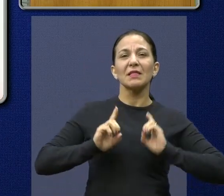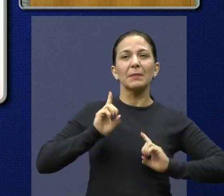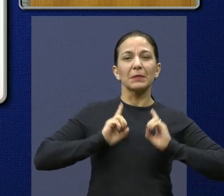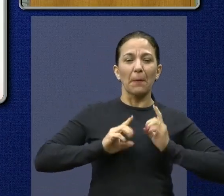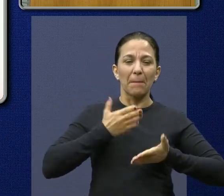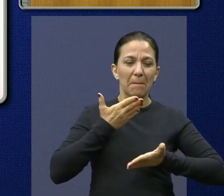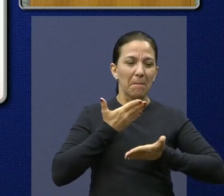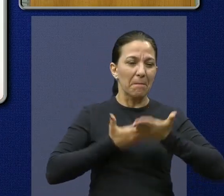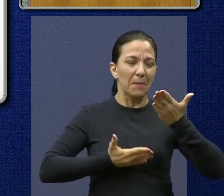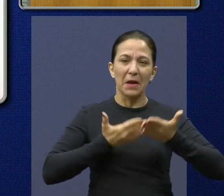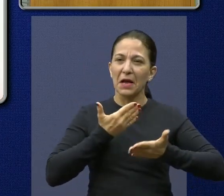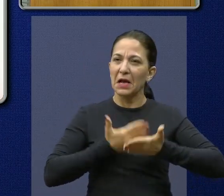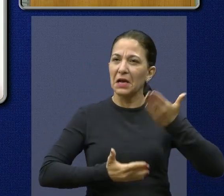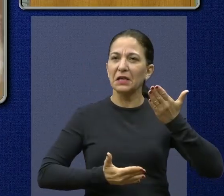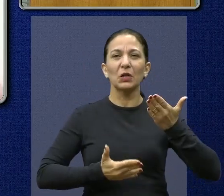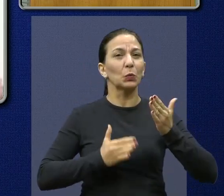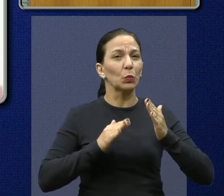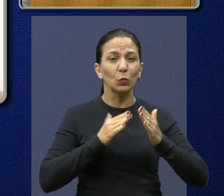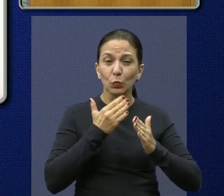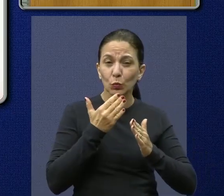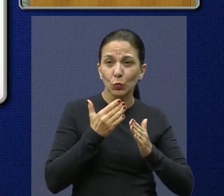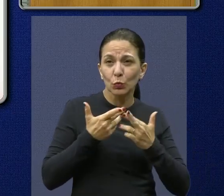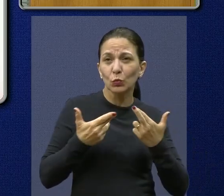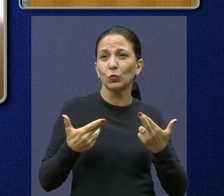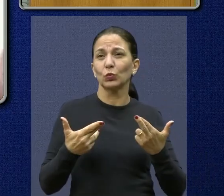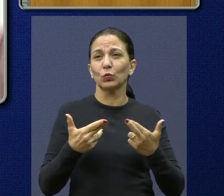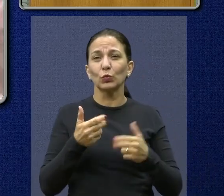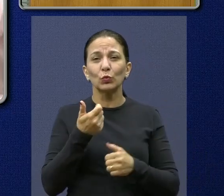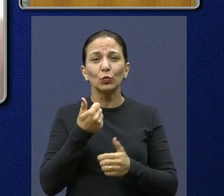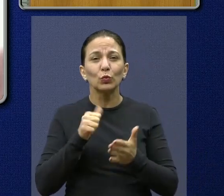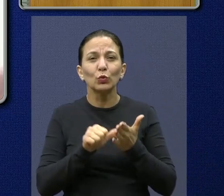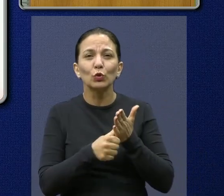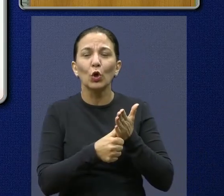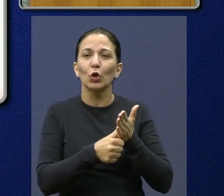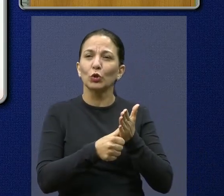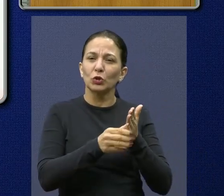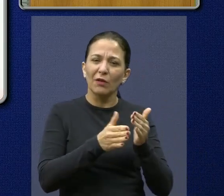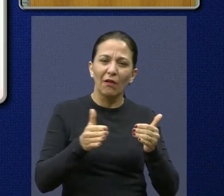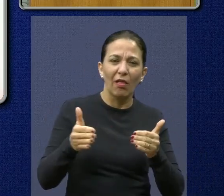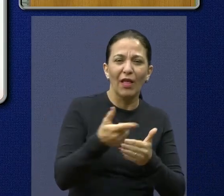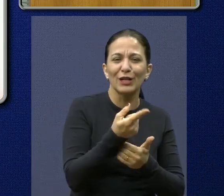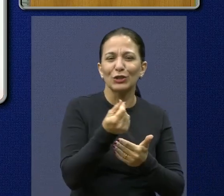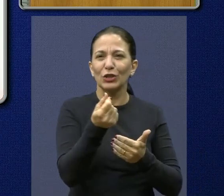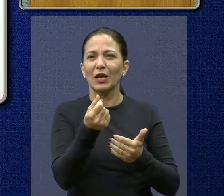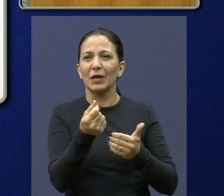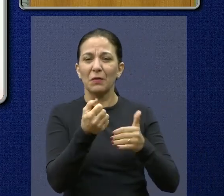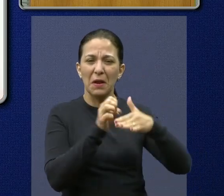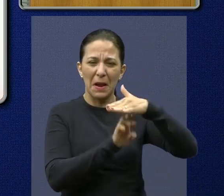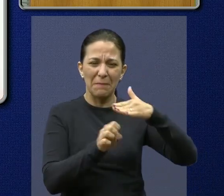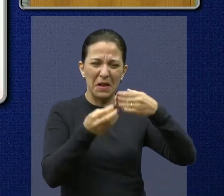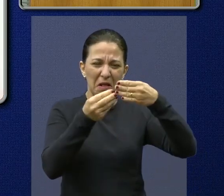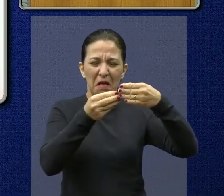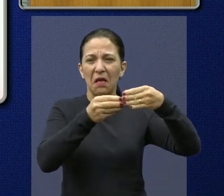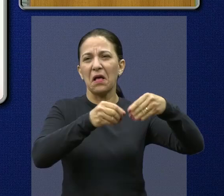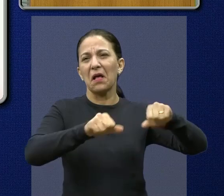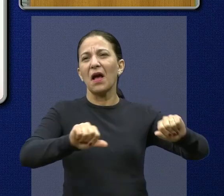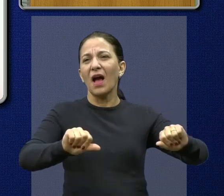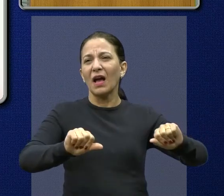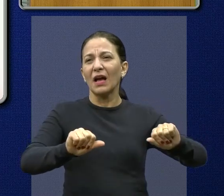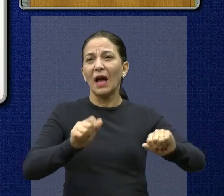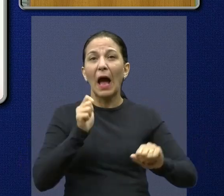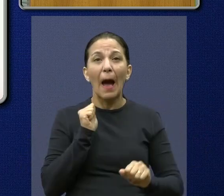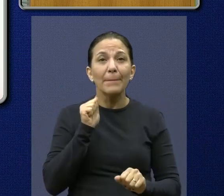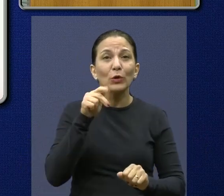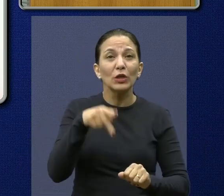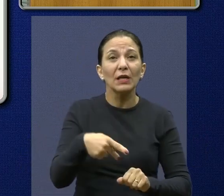Você perdeu todo o patrimônio, né? Você desviou o dinheiro do teu sócio, você acabou com a empresa, você quebrou um patrimônio que foi... Você desviou toda a